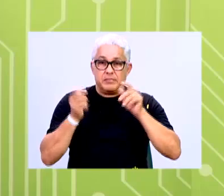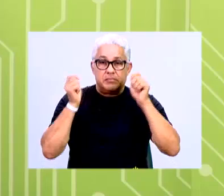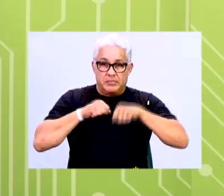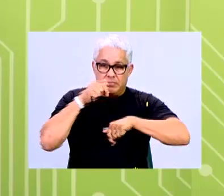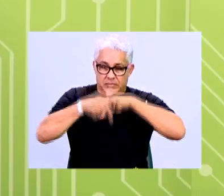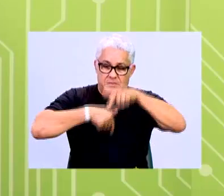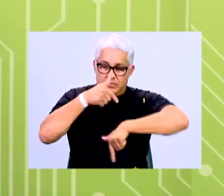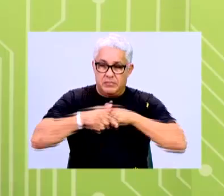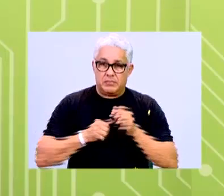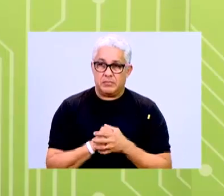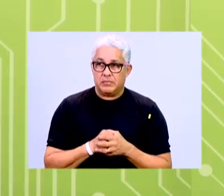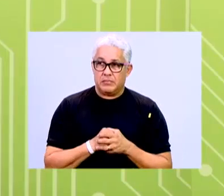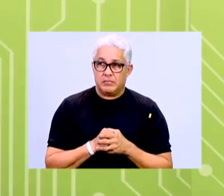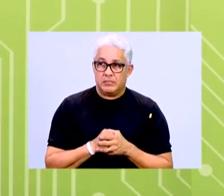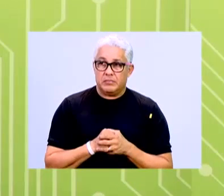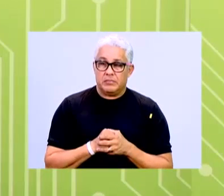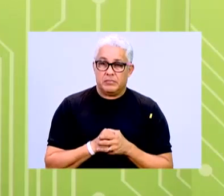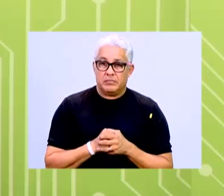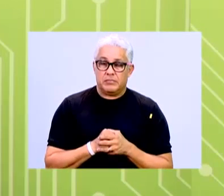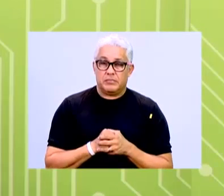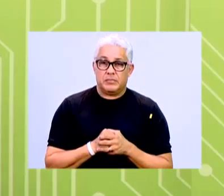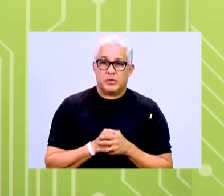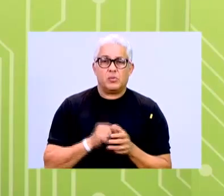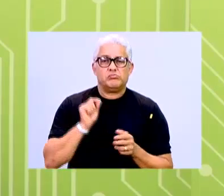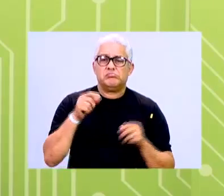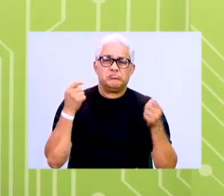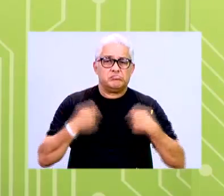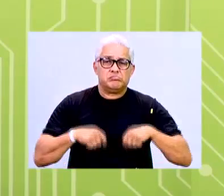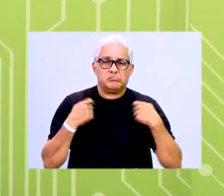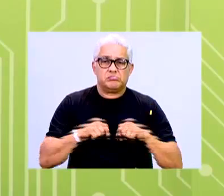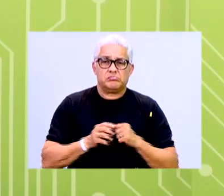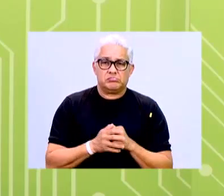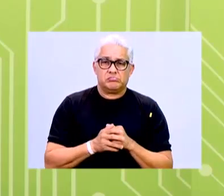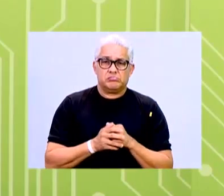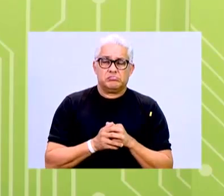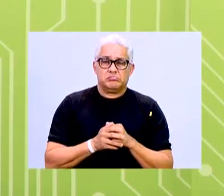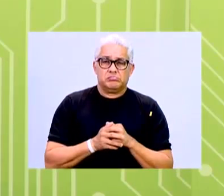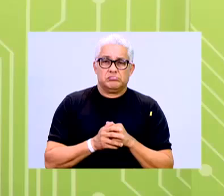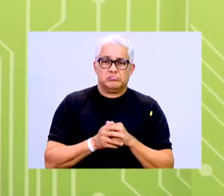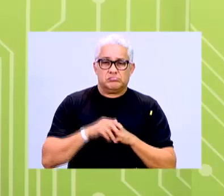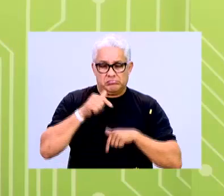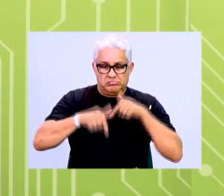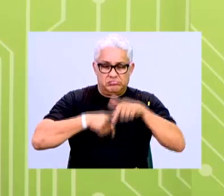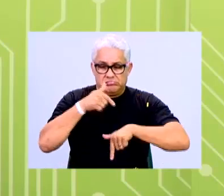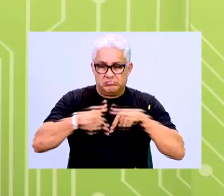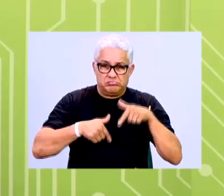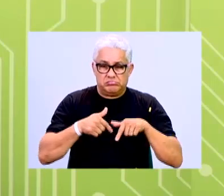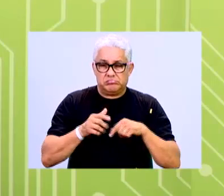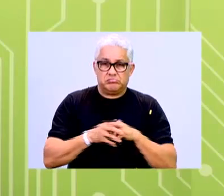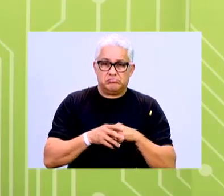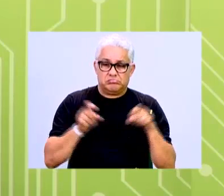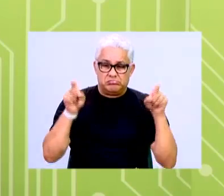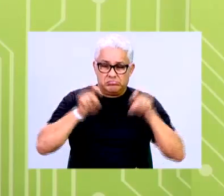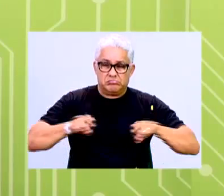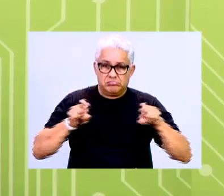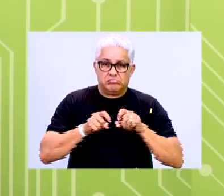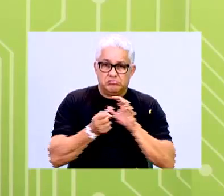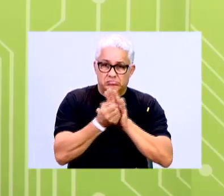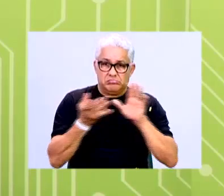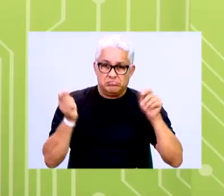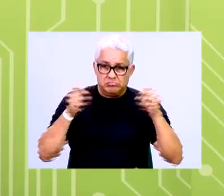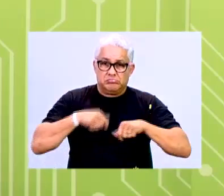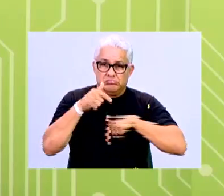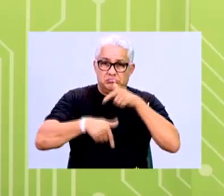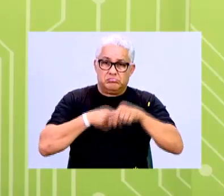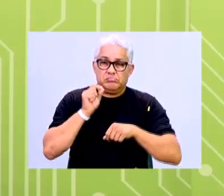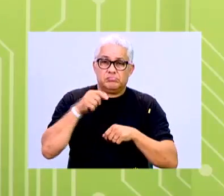funcione. Ou seja, o que eu preciso de servidor para que determinada aplicação funcione?